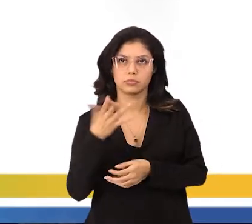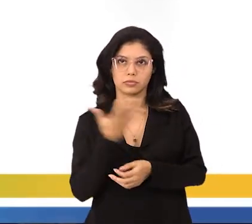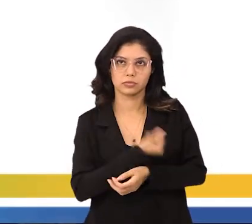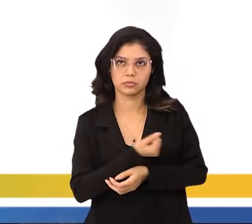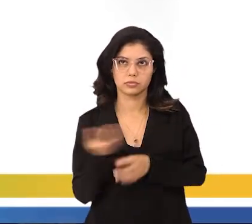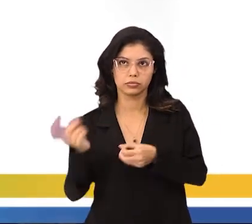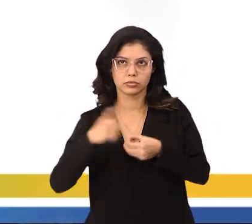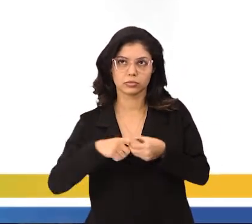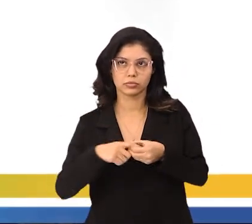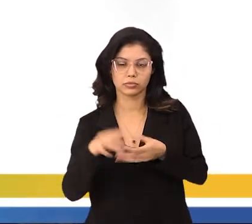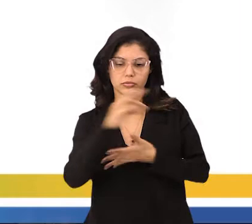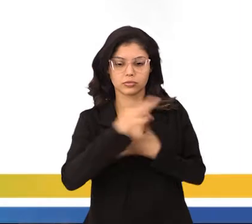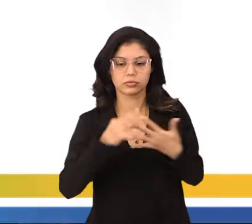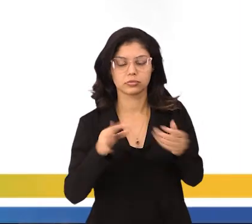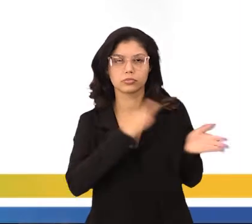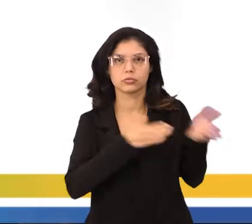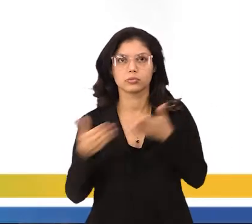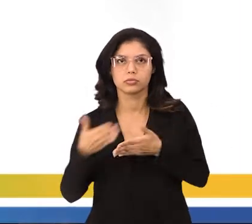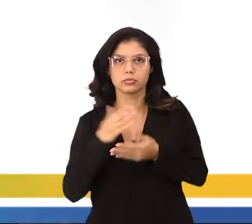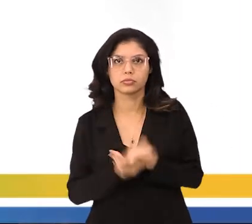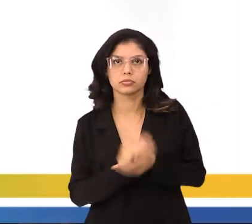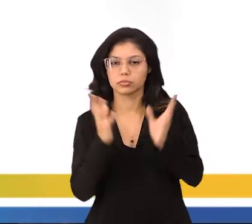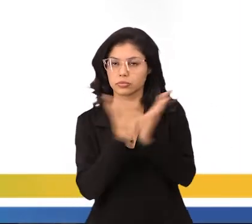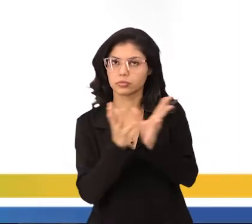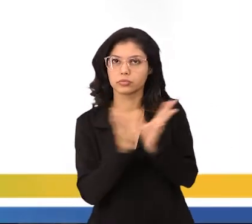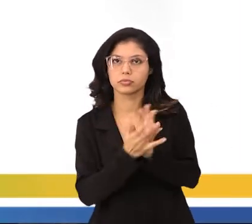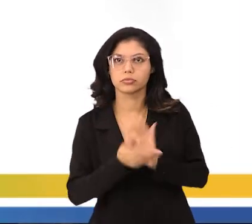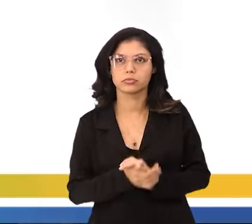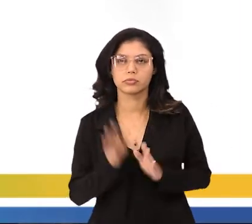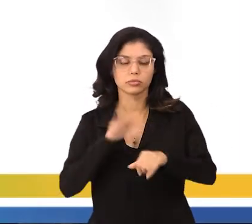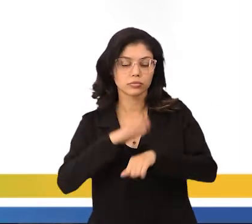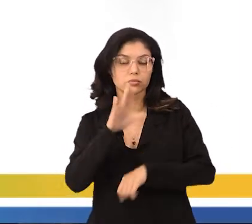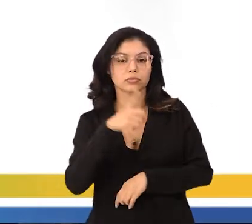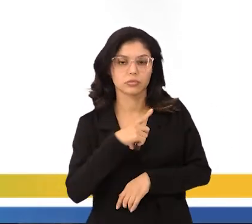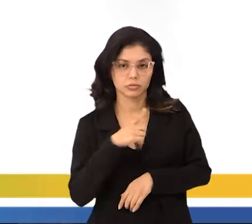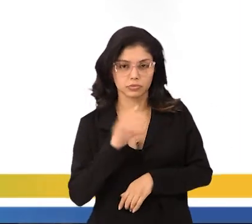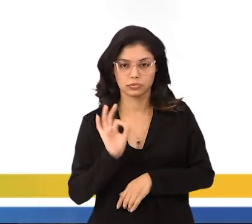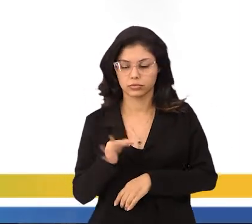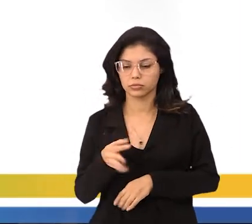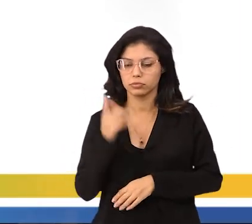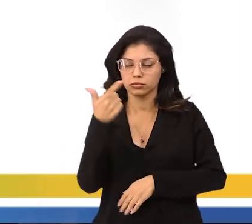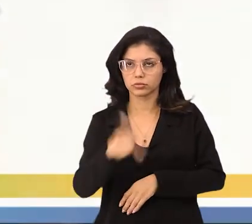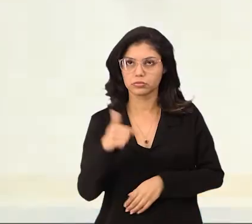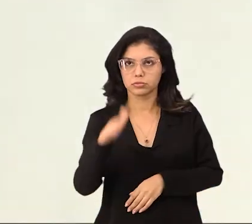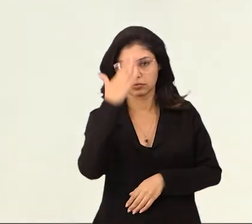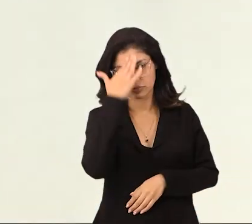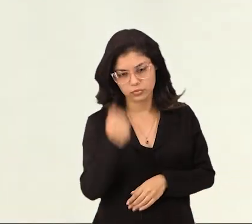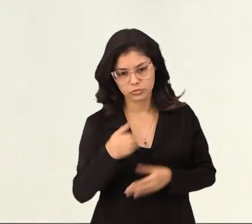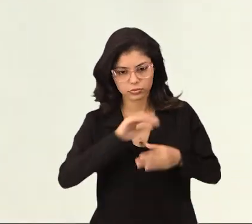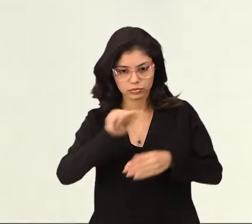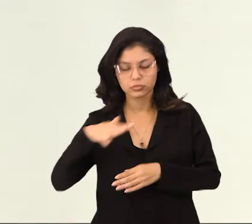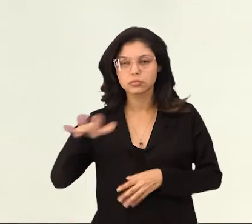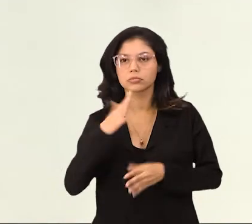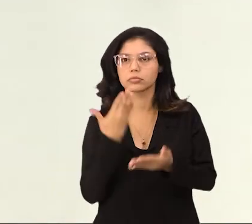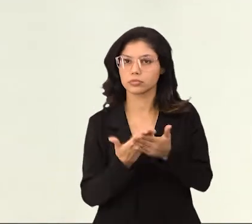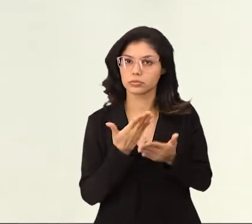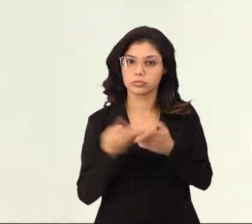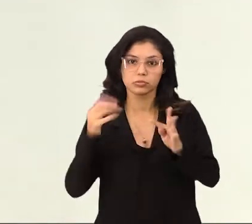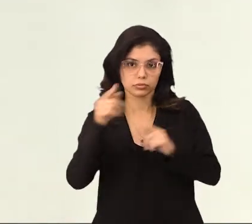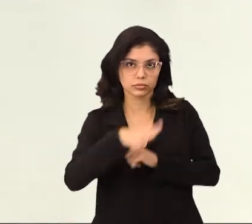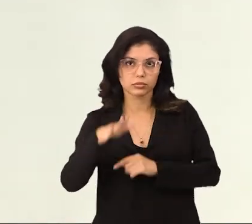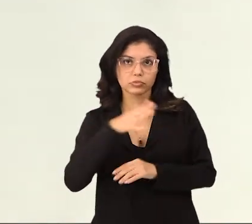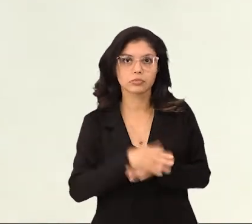precisamos recordar os elementos que fazem parte desse conjunto. Pessoal. Por mais que seja às vezes repetitivo, você tem que saber o campo de estudo que são os números